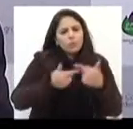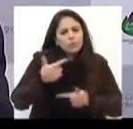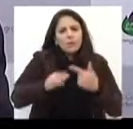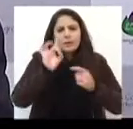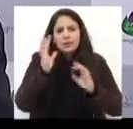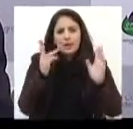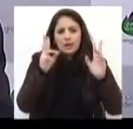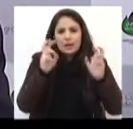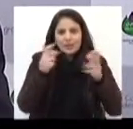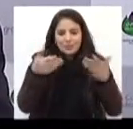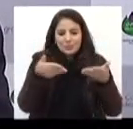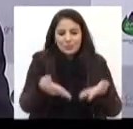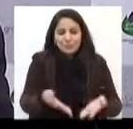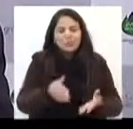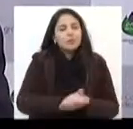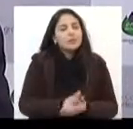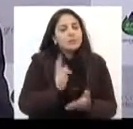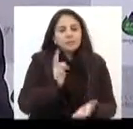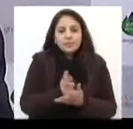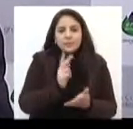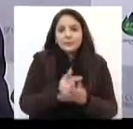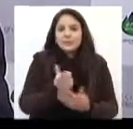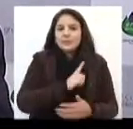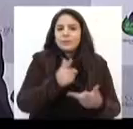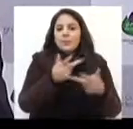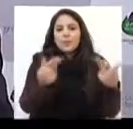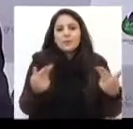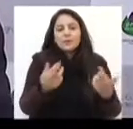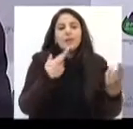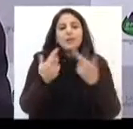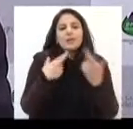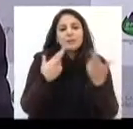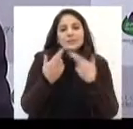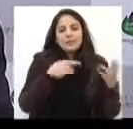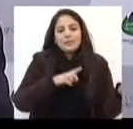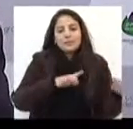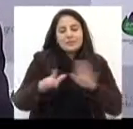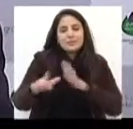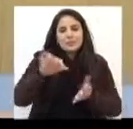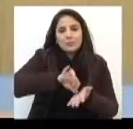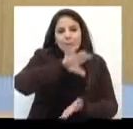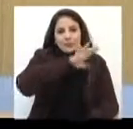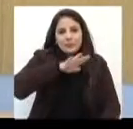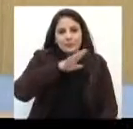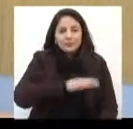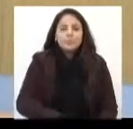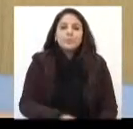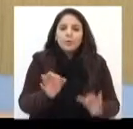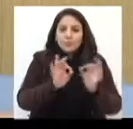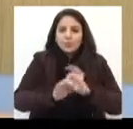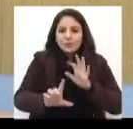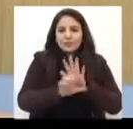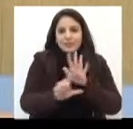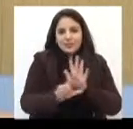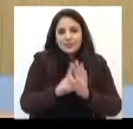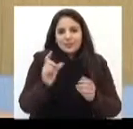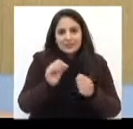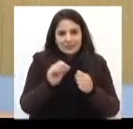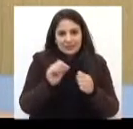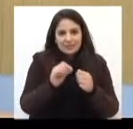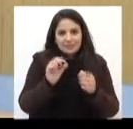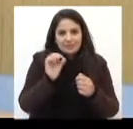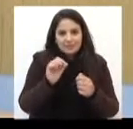dessa questão, e toda semana tem alguma coisa relativa à Semana do Meio Ambiente. O projeto de lei que prevê